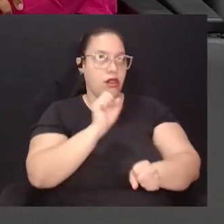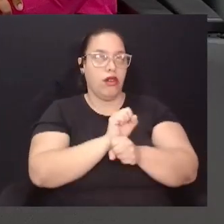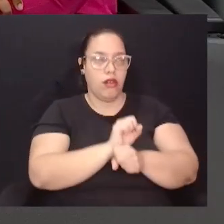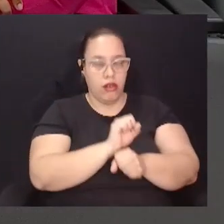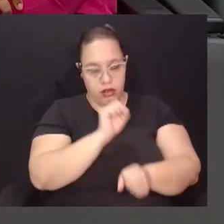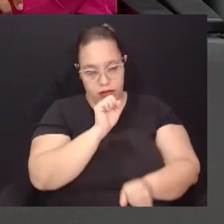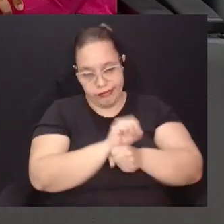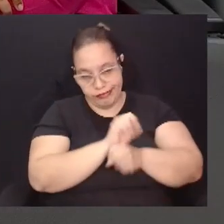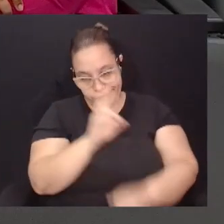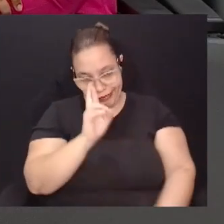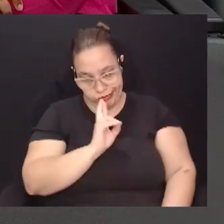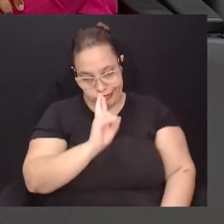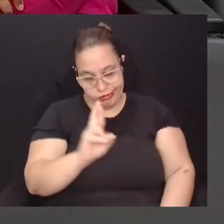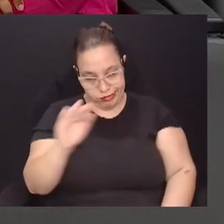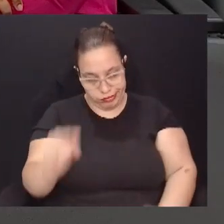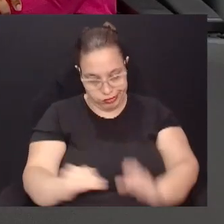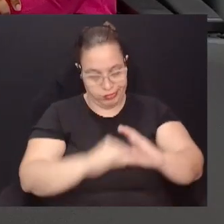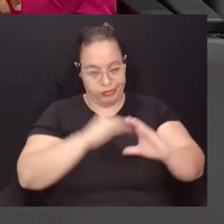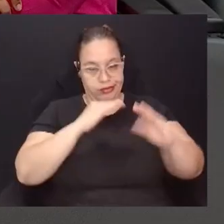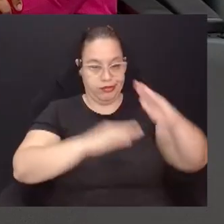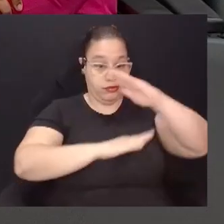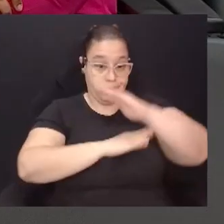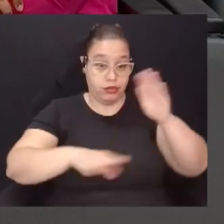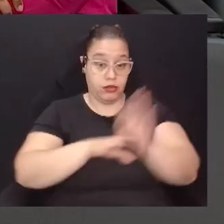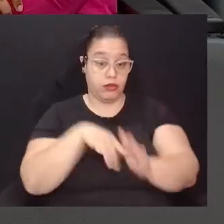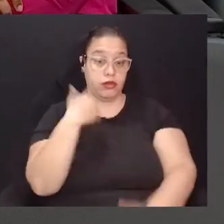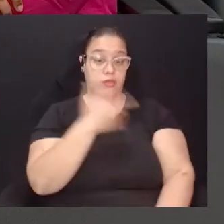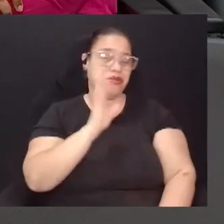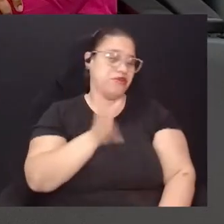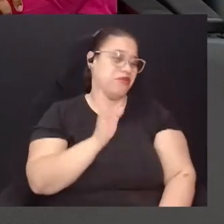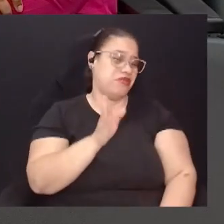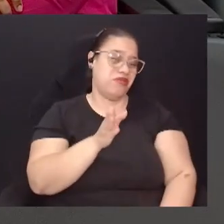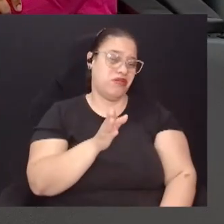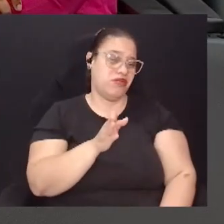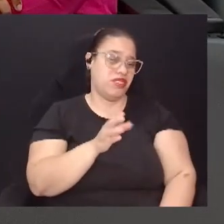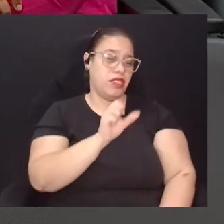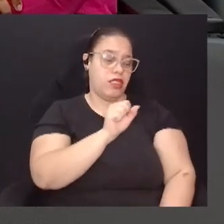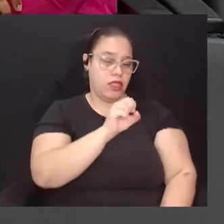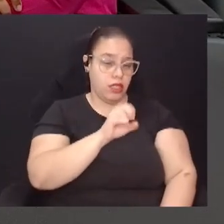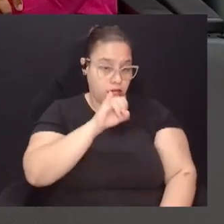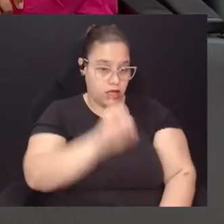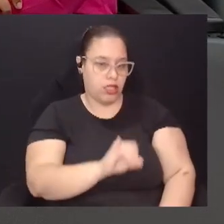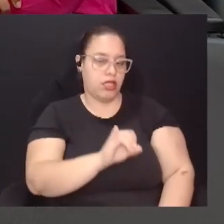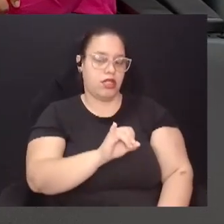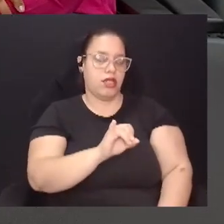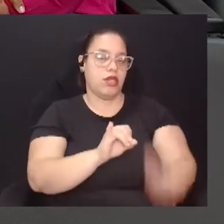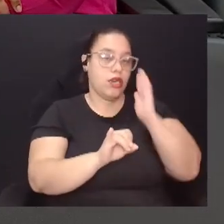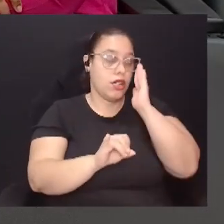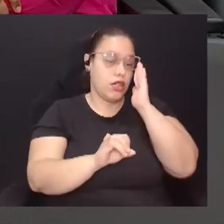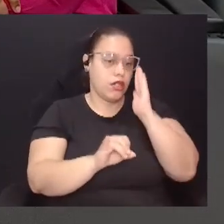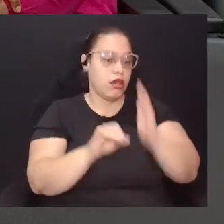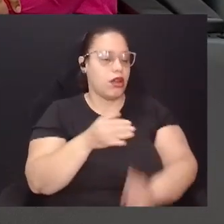que esperar, né, eles responderem, mandarem para a Câmara e isso chegar até a gente, isso já ficaria no SEI, né, e